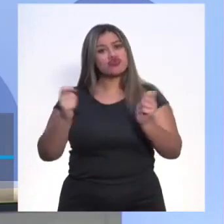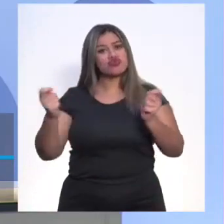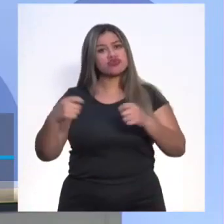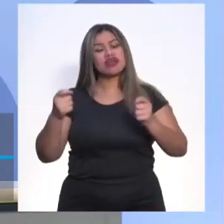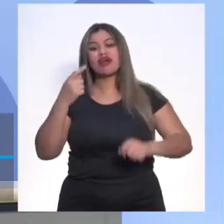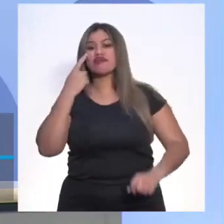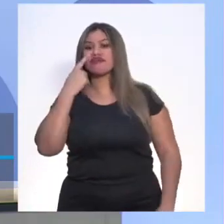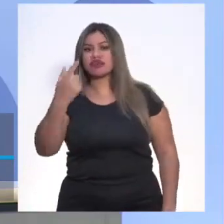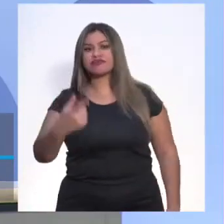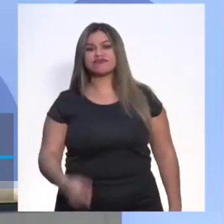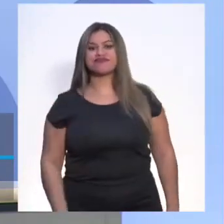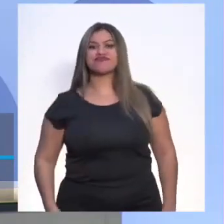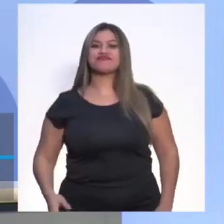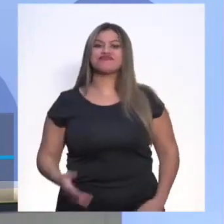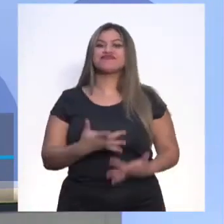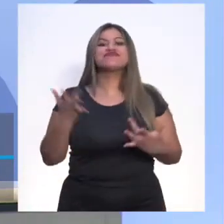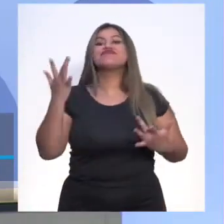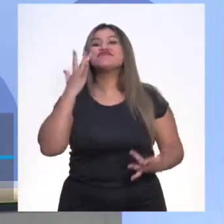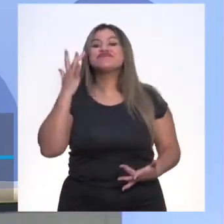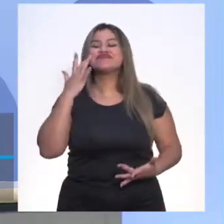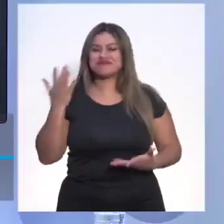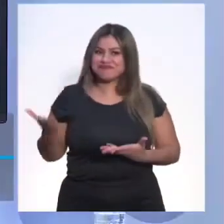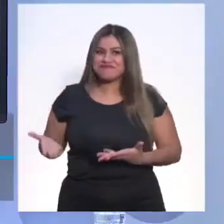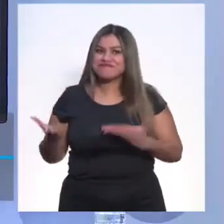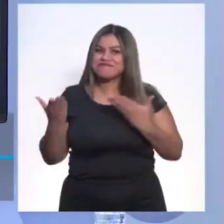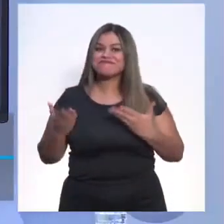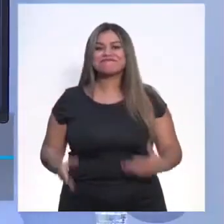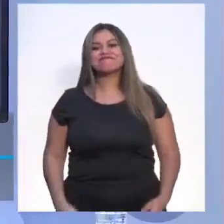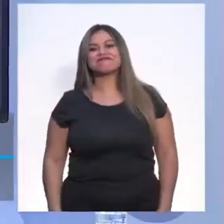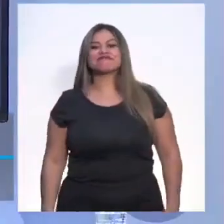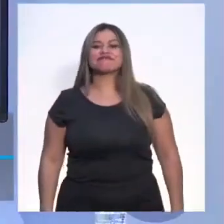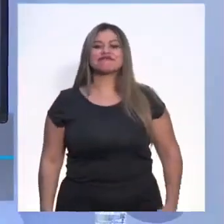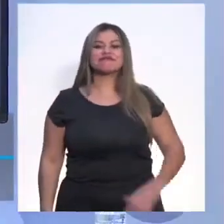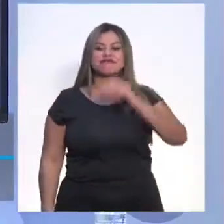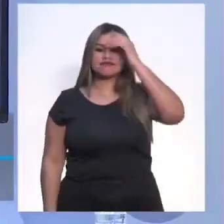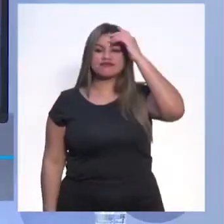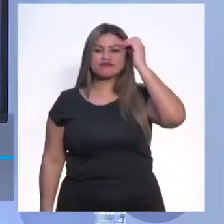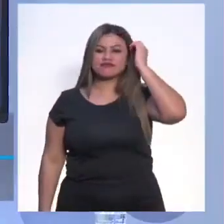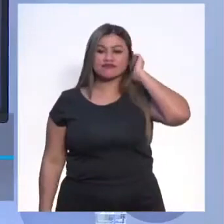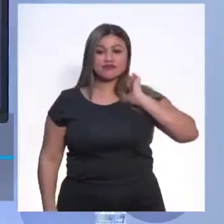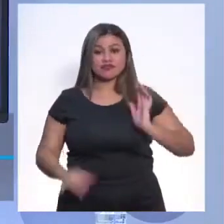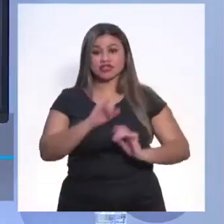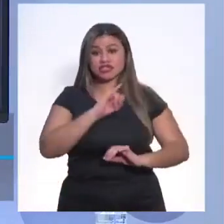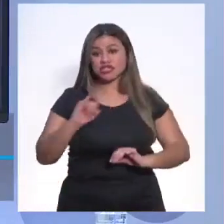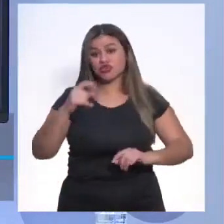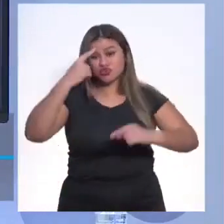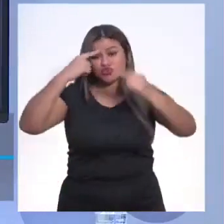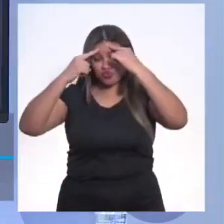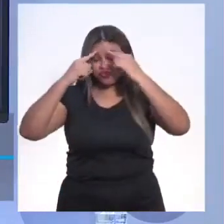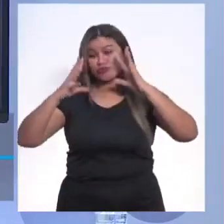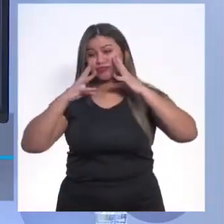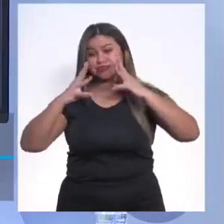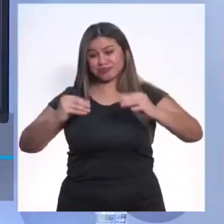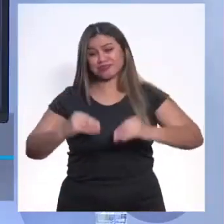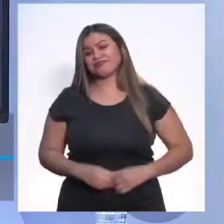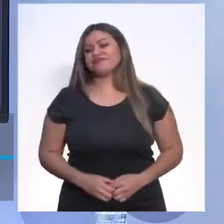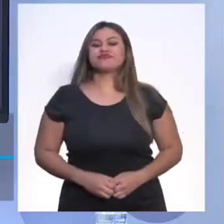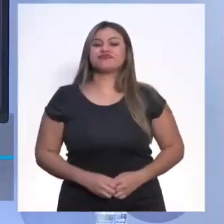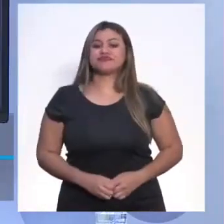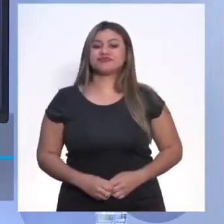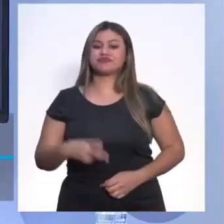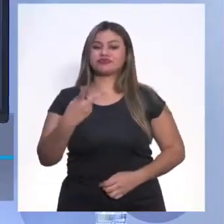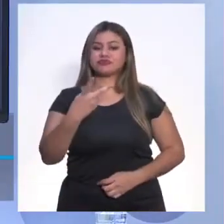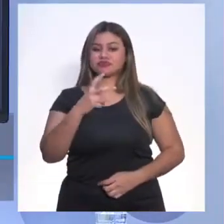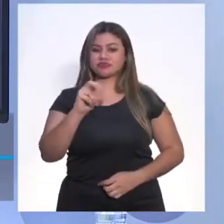vai fazendo junto. O que vocês acham? Vamos lá? Vamos, pessoal. Preste atenção se você ainda está com dúvida. Vou pegar o 20